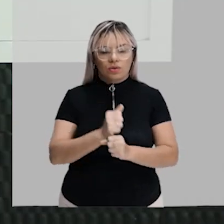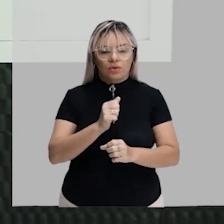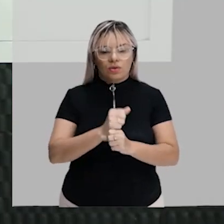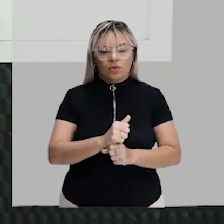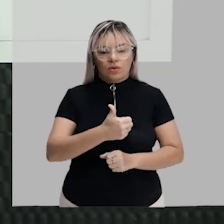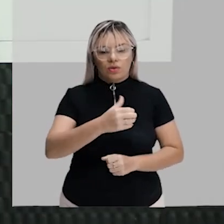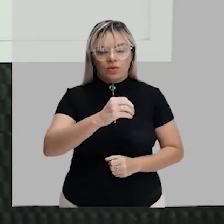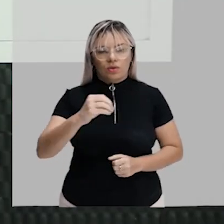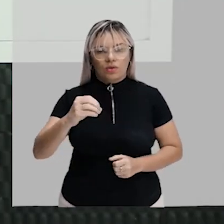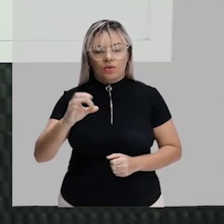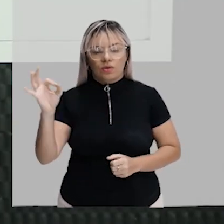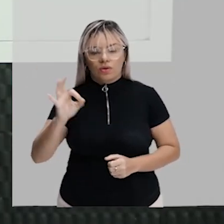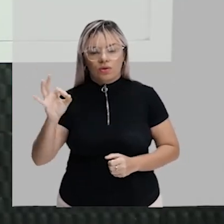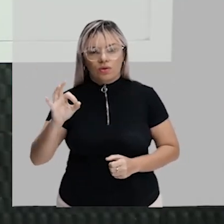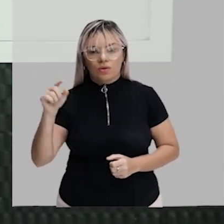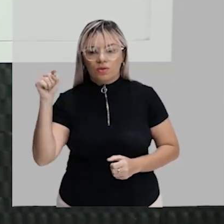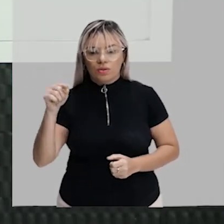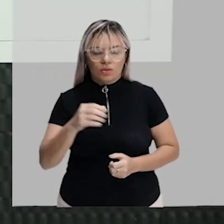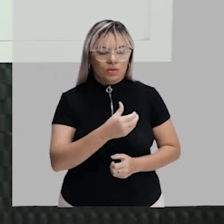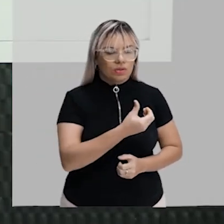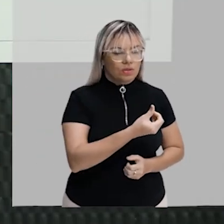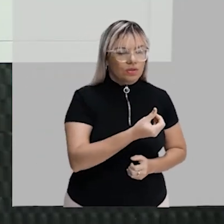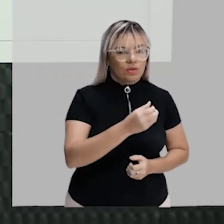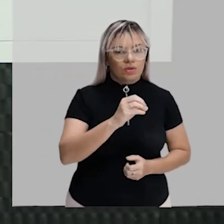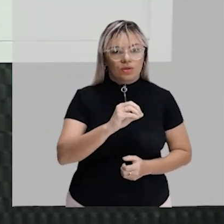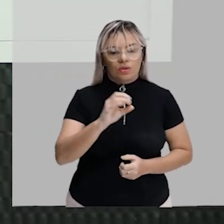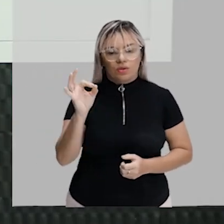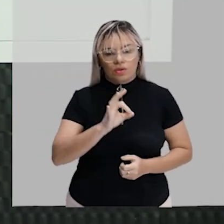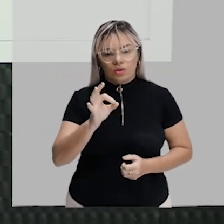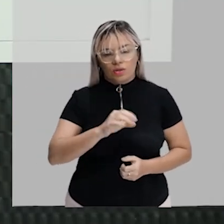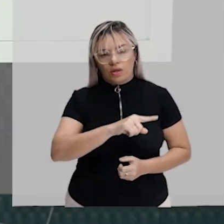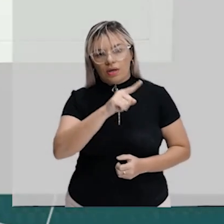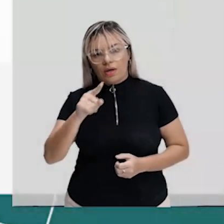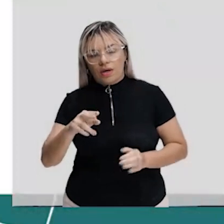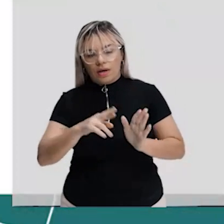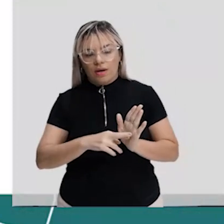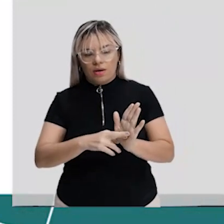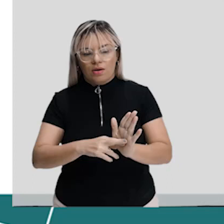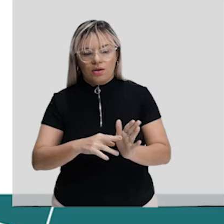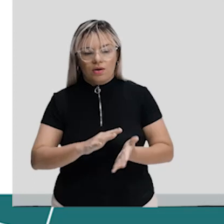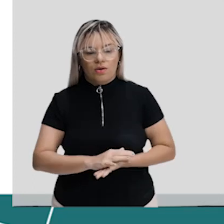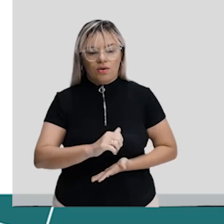60%, eles representam 1,08